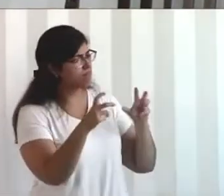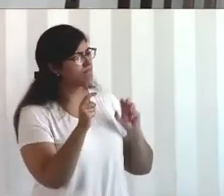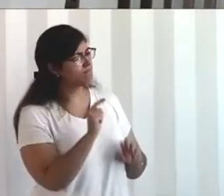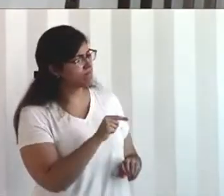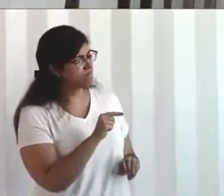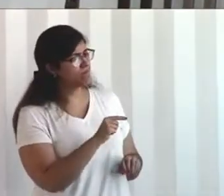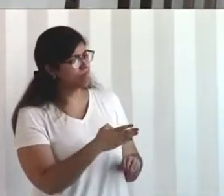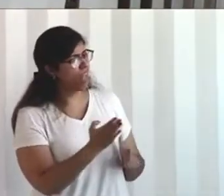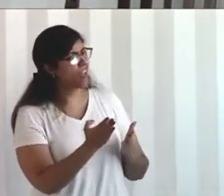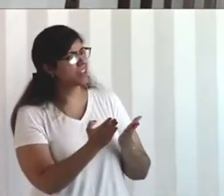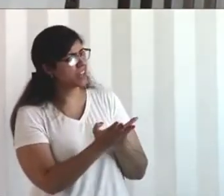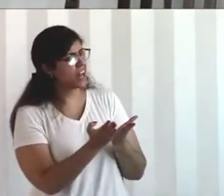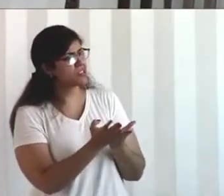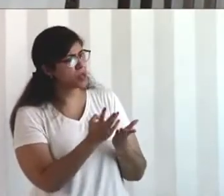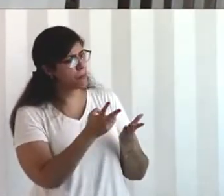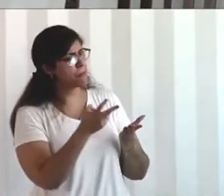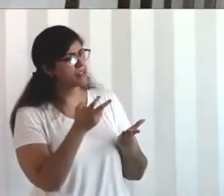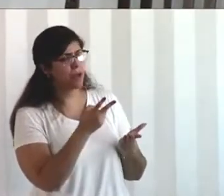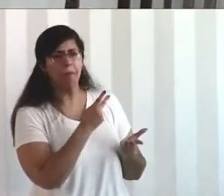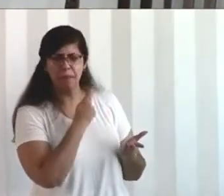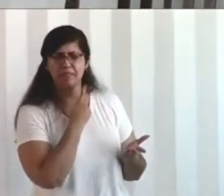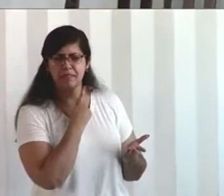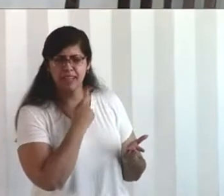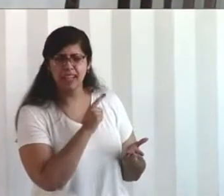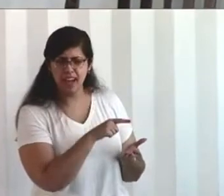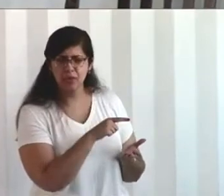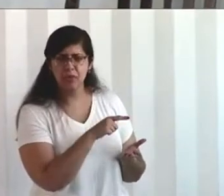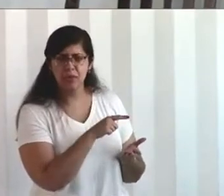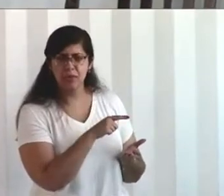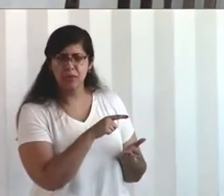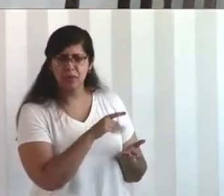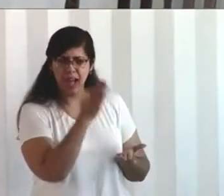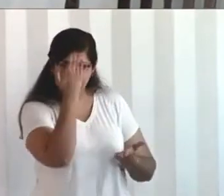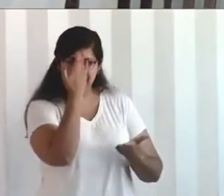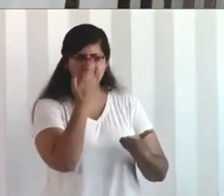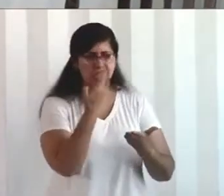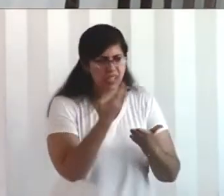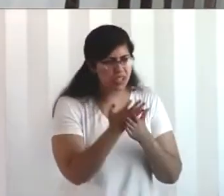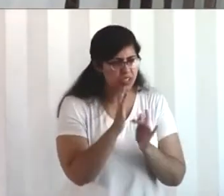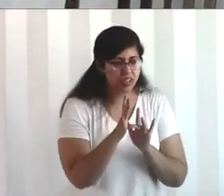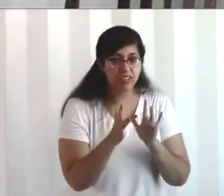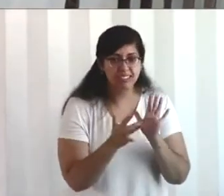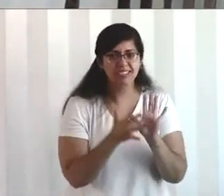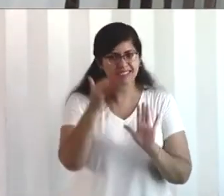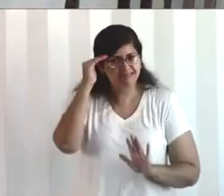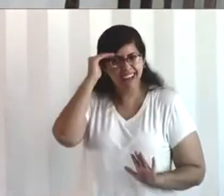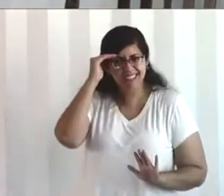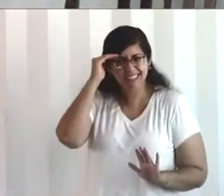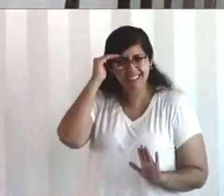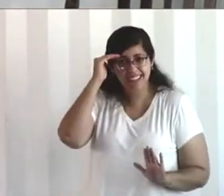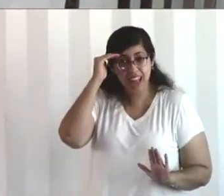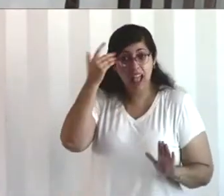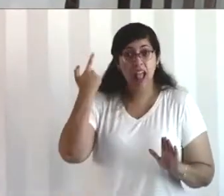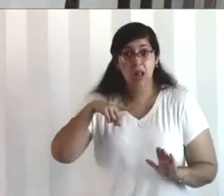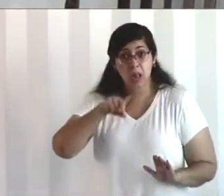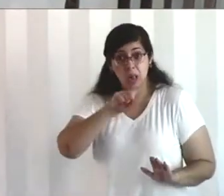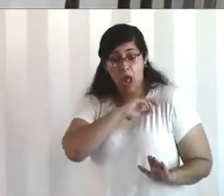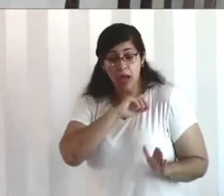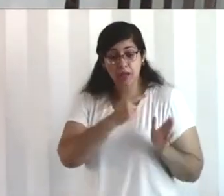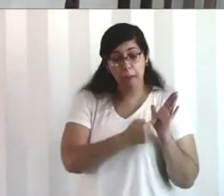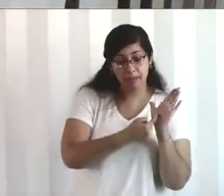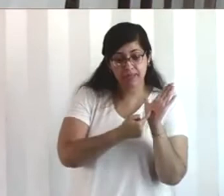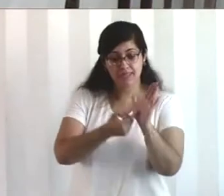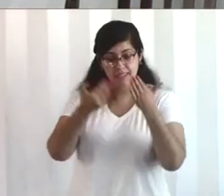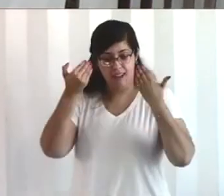para entrarmos com vestes brancas, com as vestes lavadas no sangue do Cordeiro. Mídias sociais